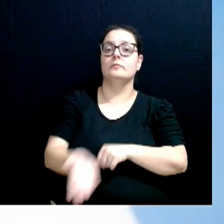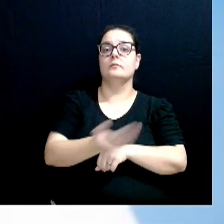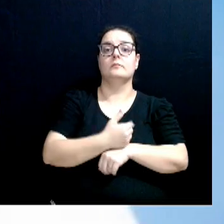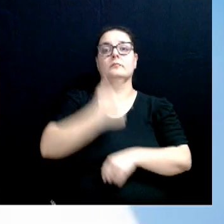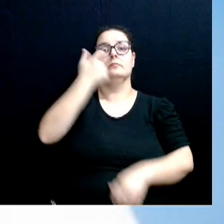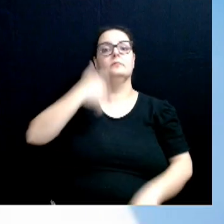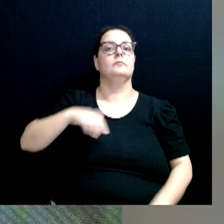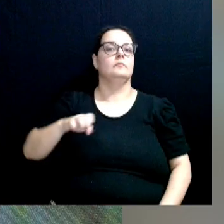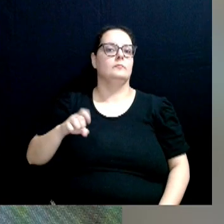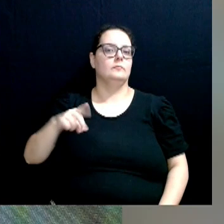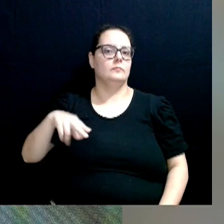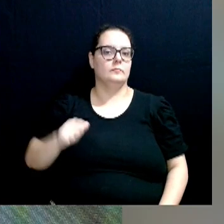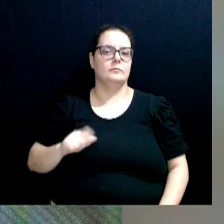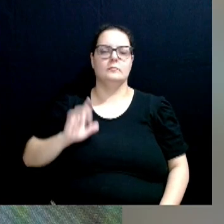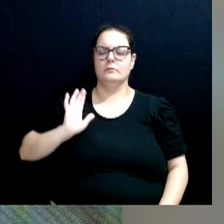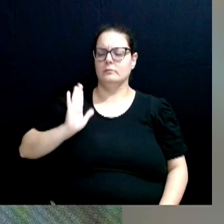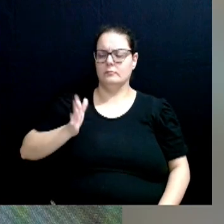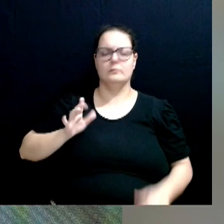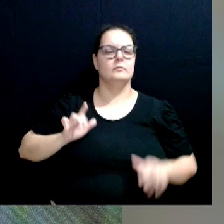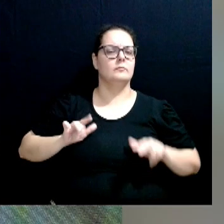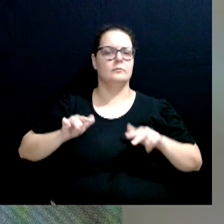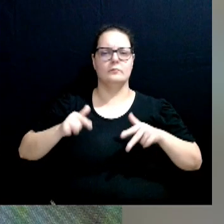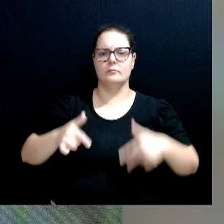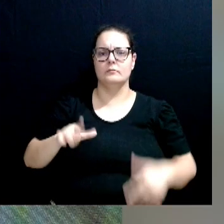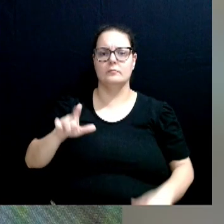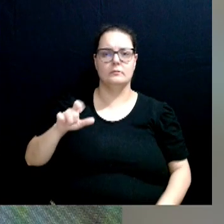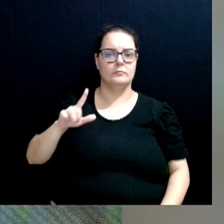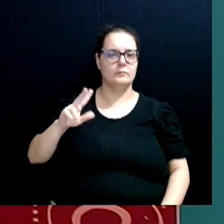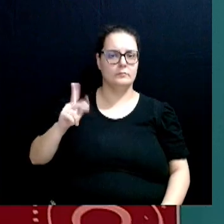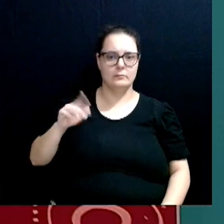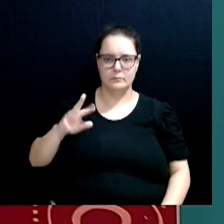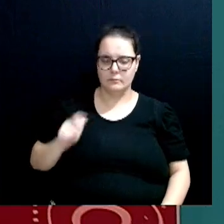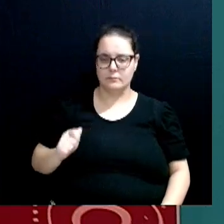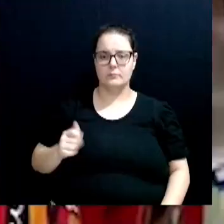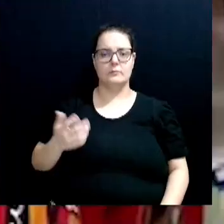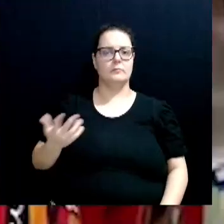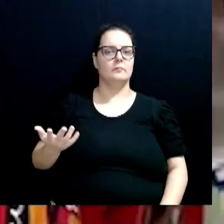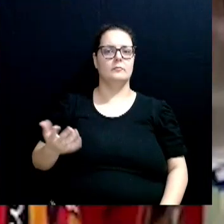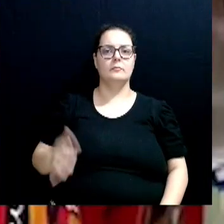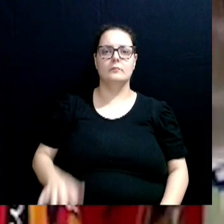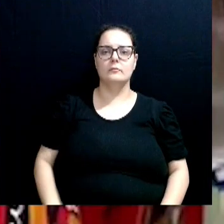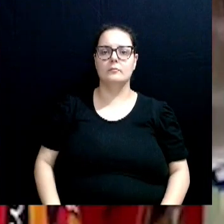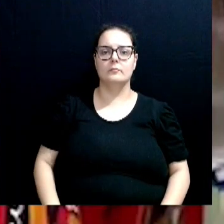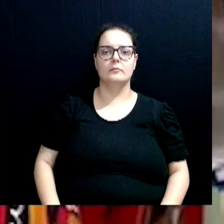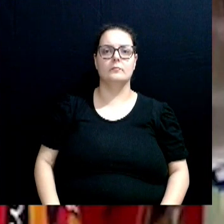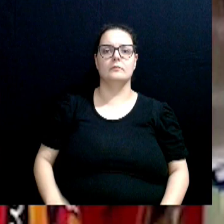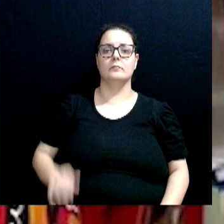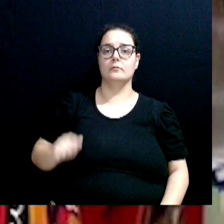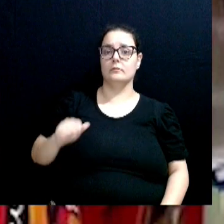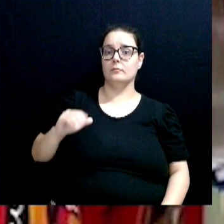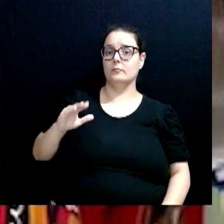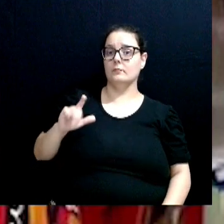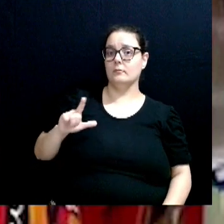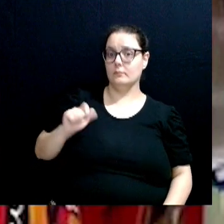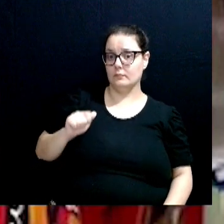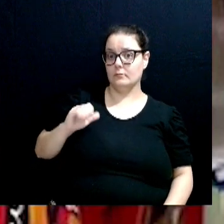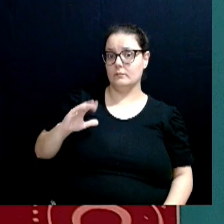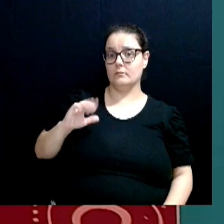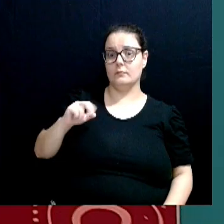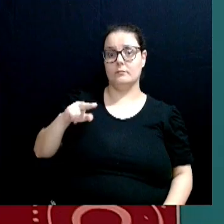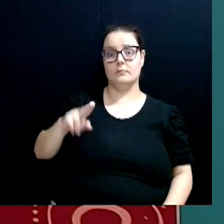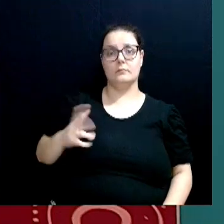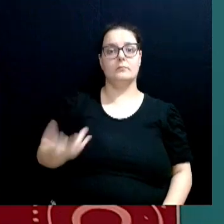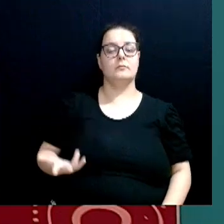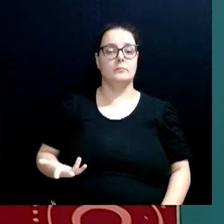na militância com Lélia Gonzalez, com Lumumba, Alceu Estevão. Então esse povo,